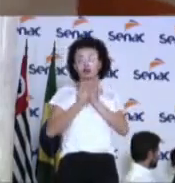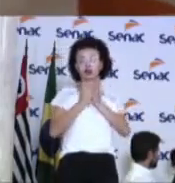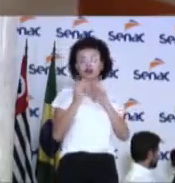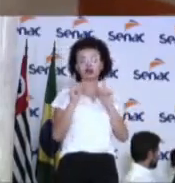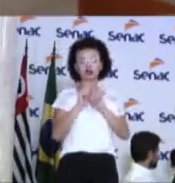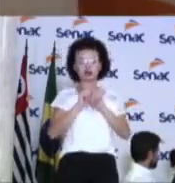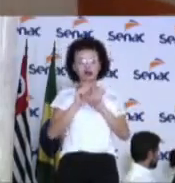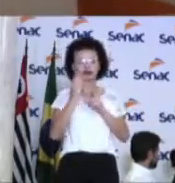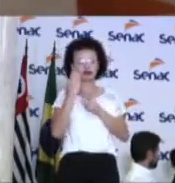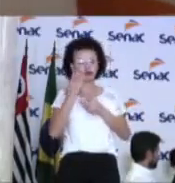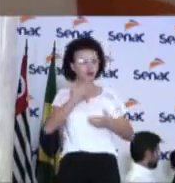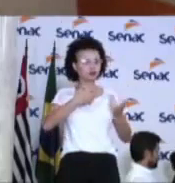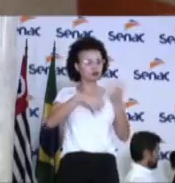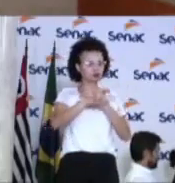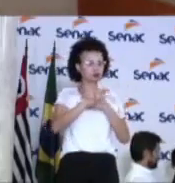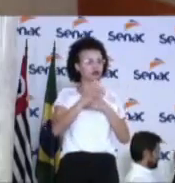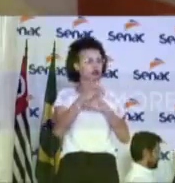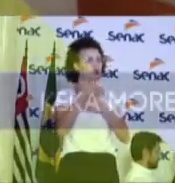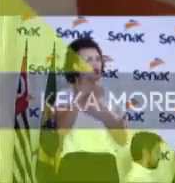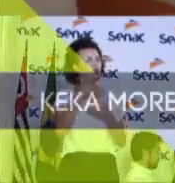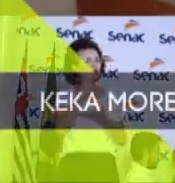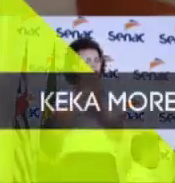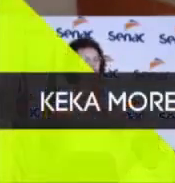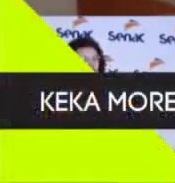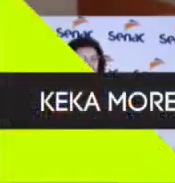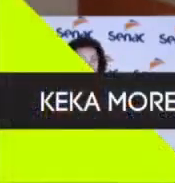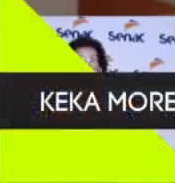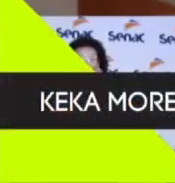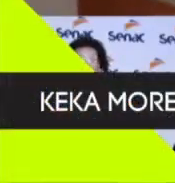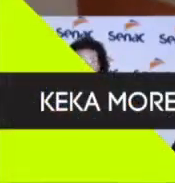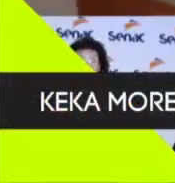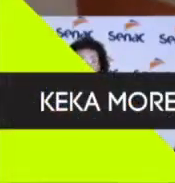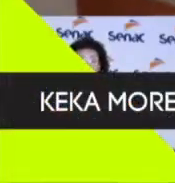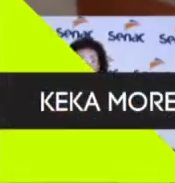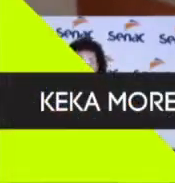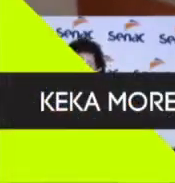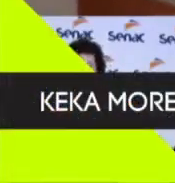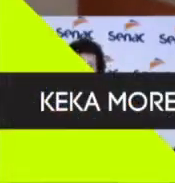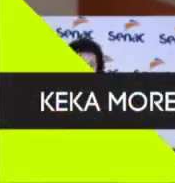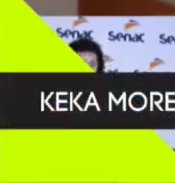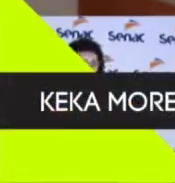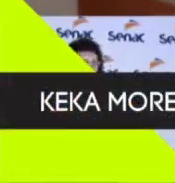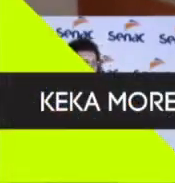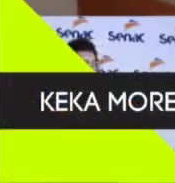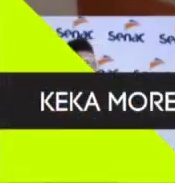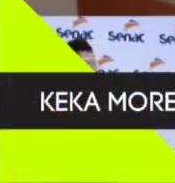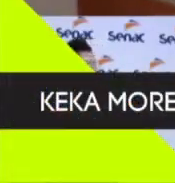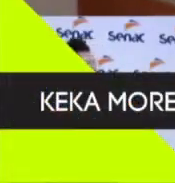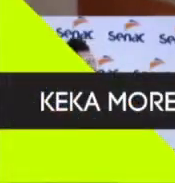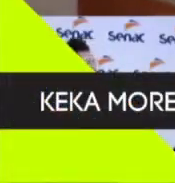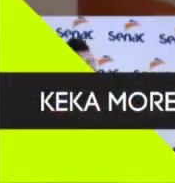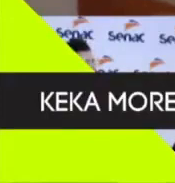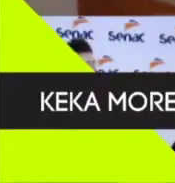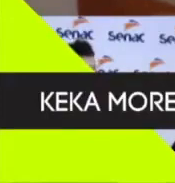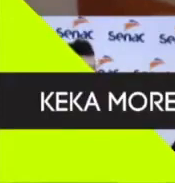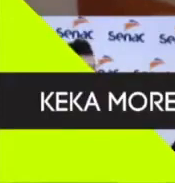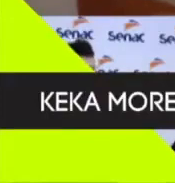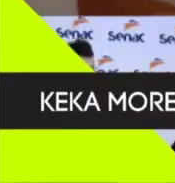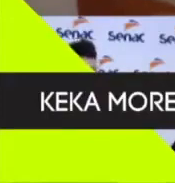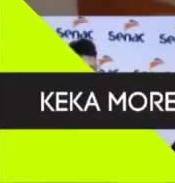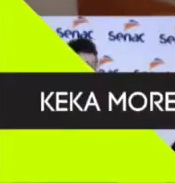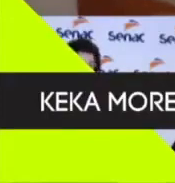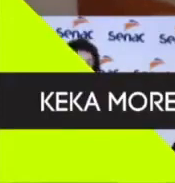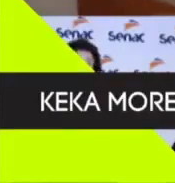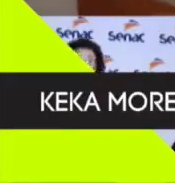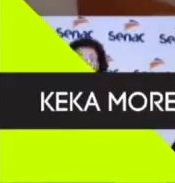inovador desse projeto, é isso, assim, assumir que a gente tem pessoas, olha, a gente não é 100%, né? Então acho bacana quando